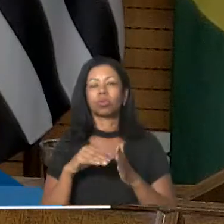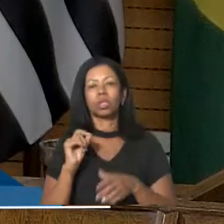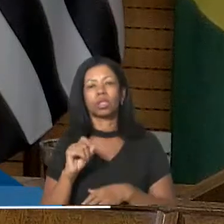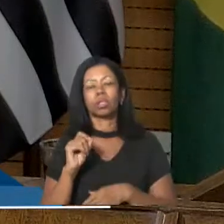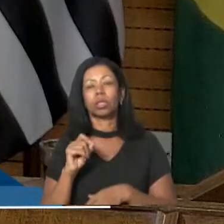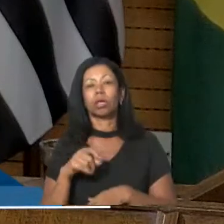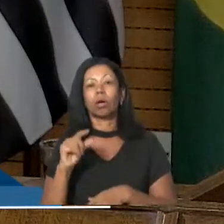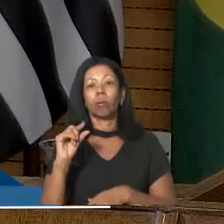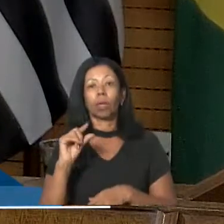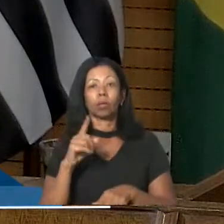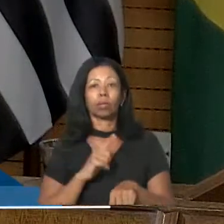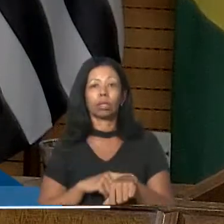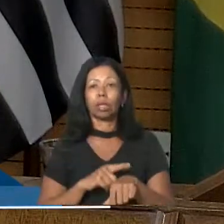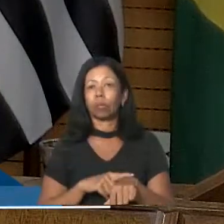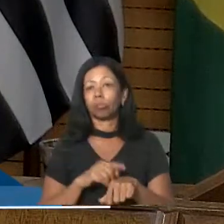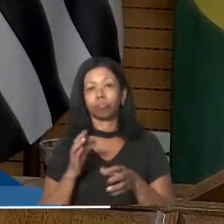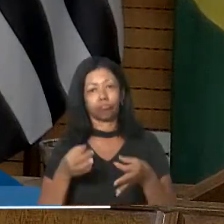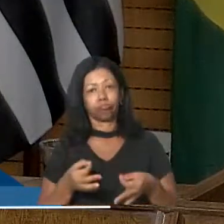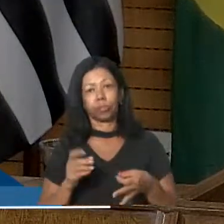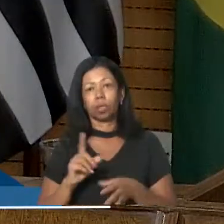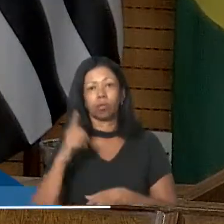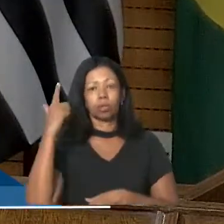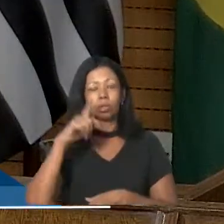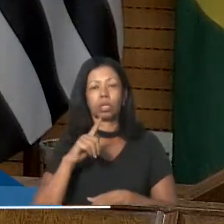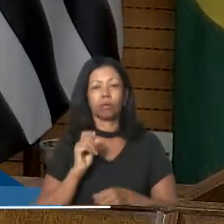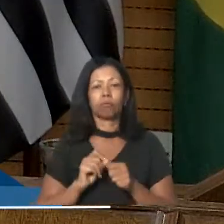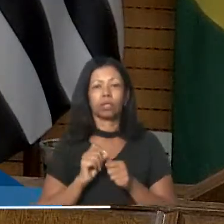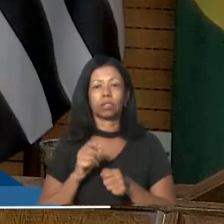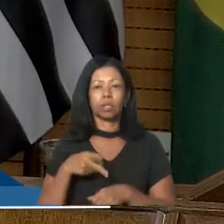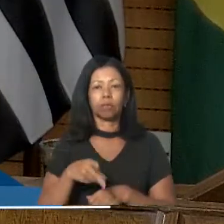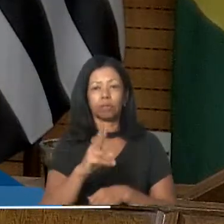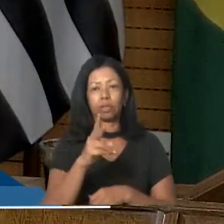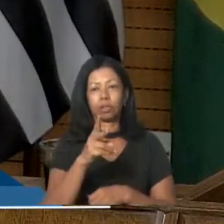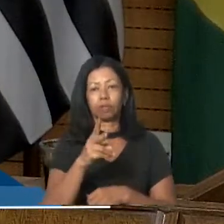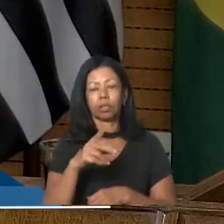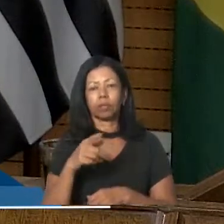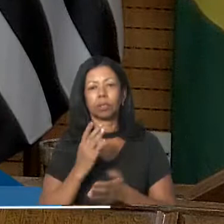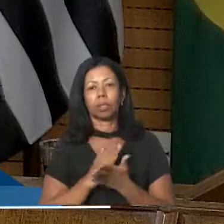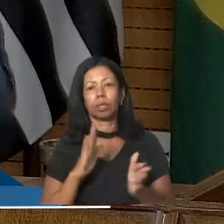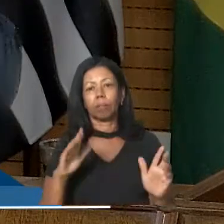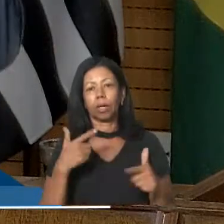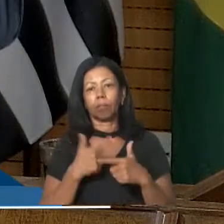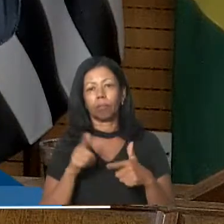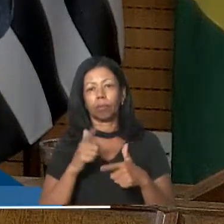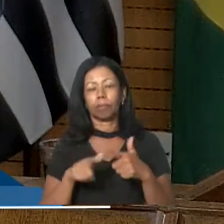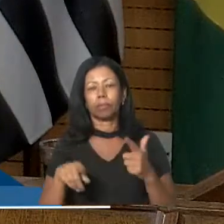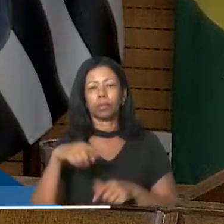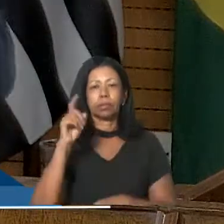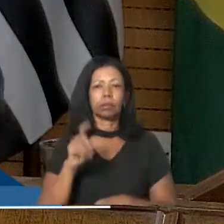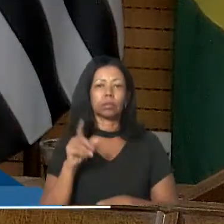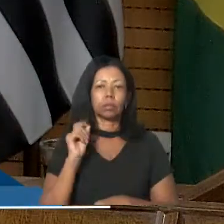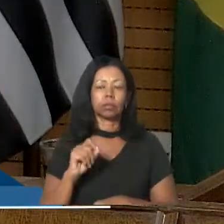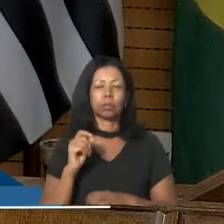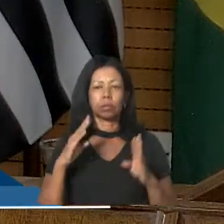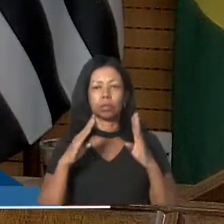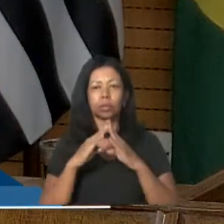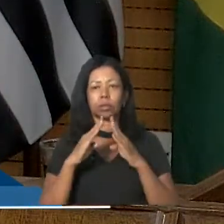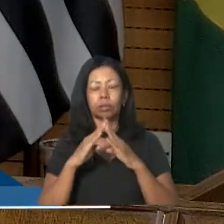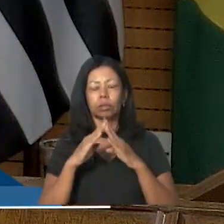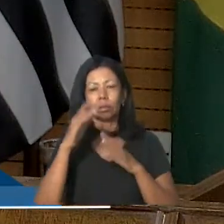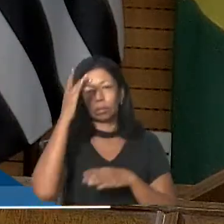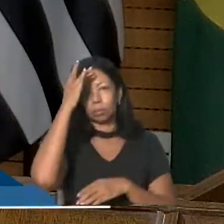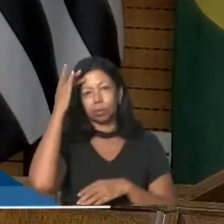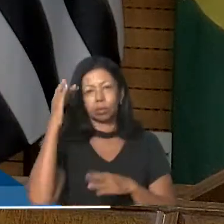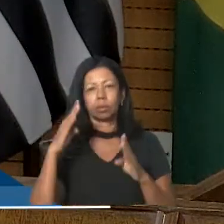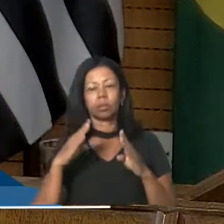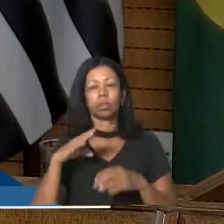que é provisório? Aquilo que você não consegue fazer definitivamente para sanar um problema, que seria a questão da habitação dos moradores da